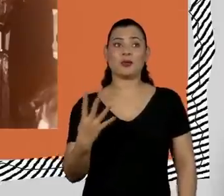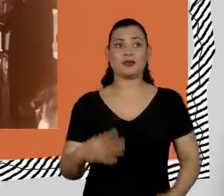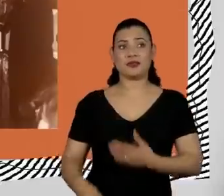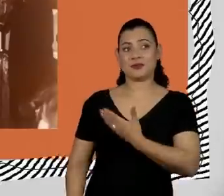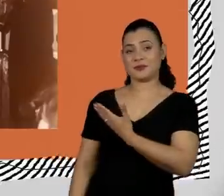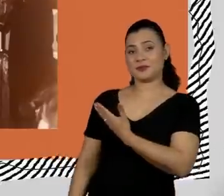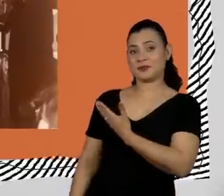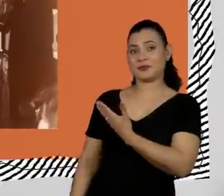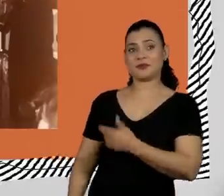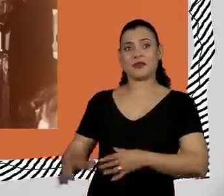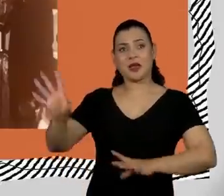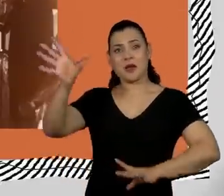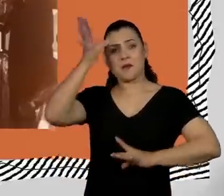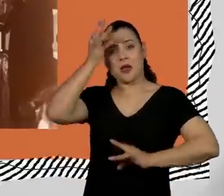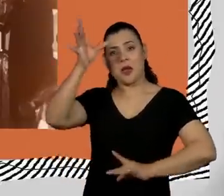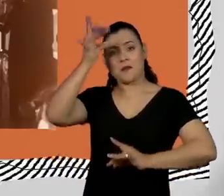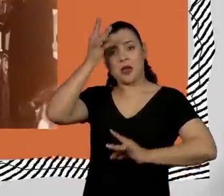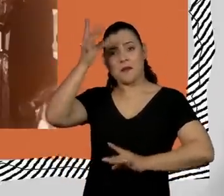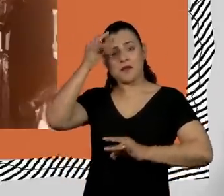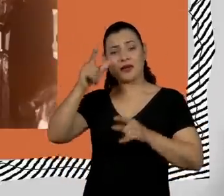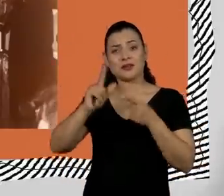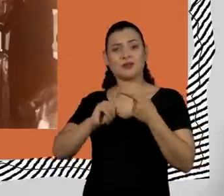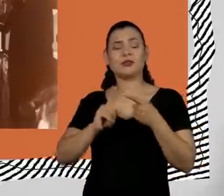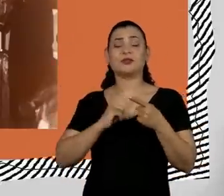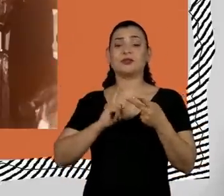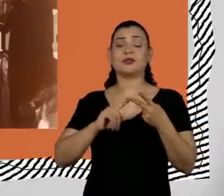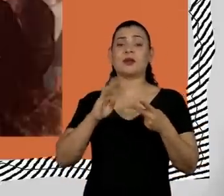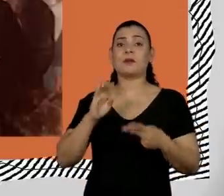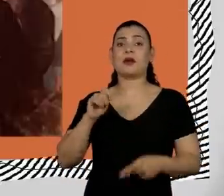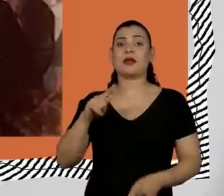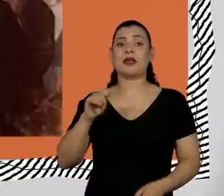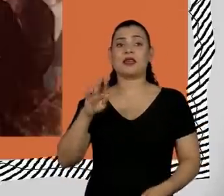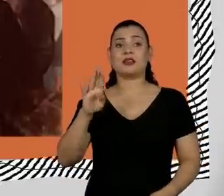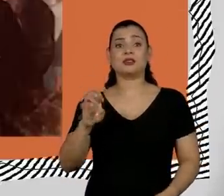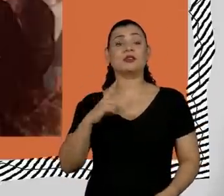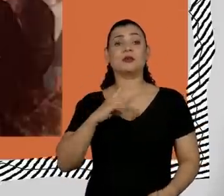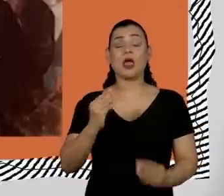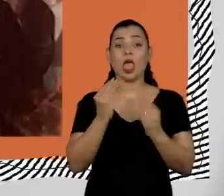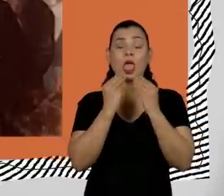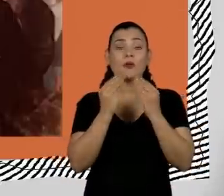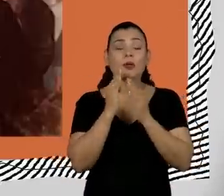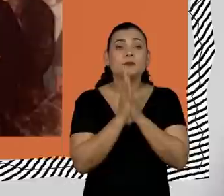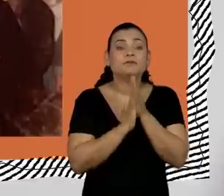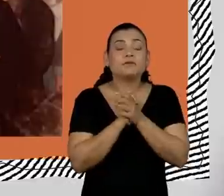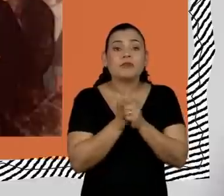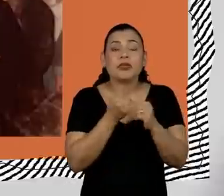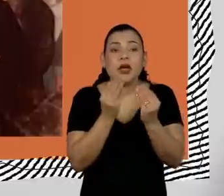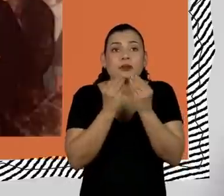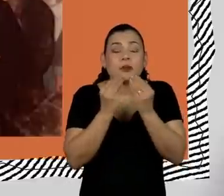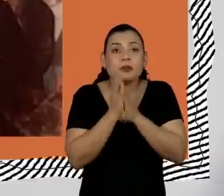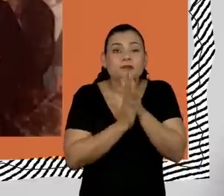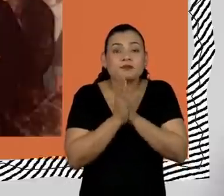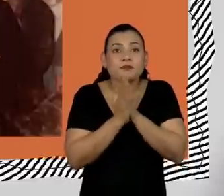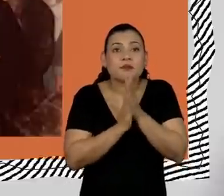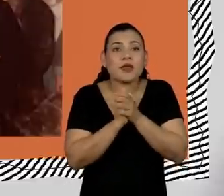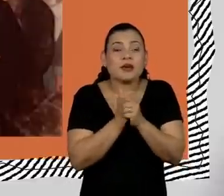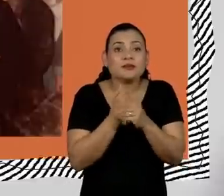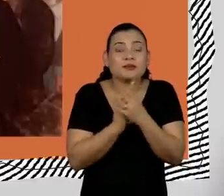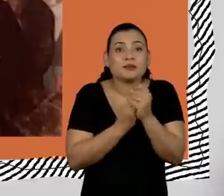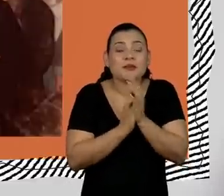pessoal fazendo aquelas performance o baguete você ficava comendo sanduíche vendo né aquelas janelas